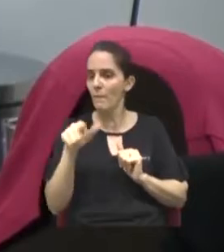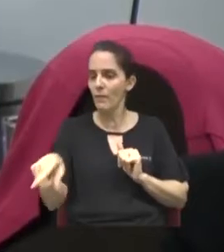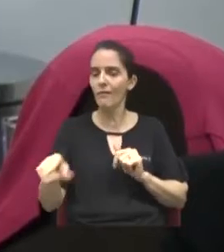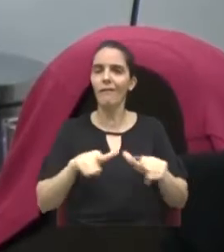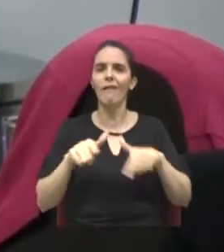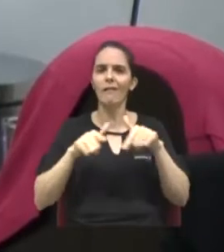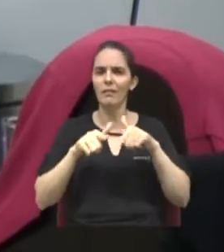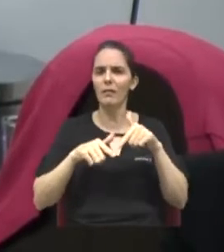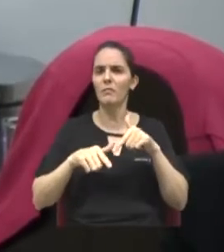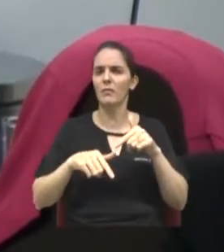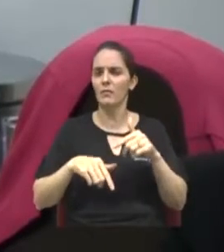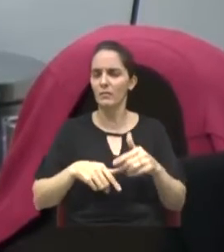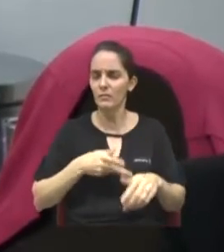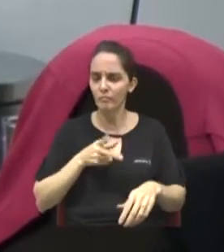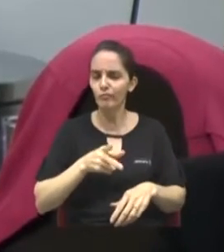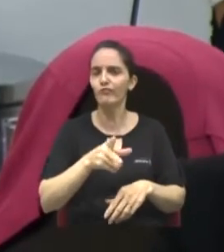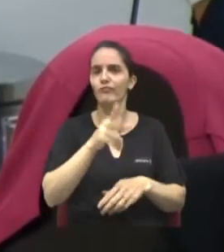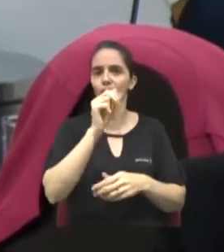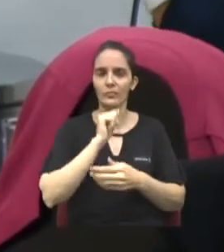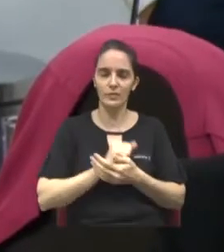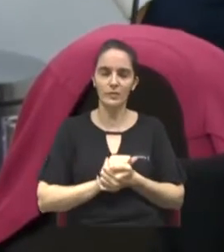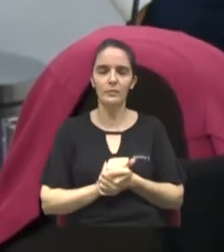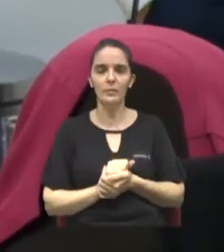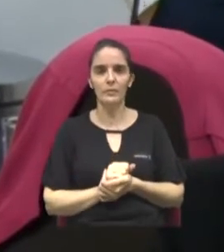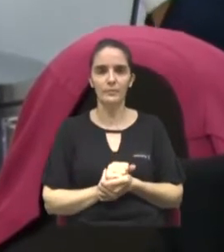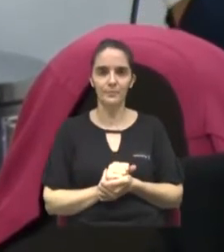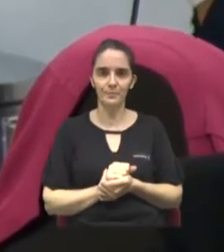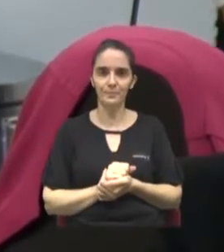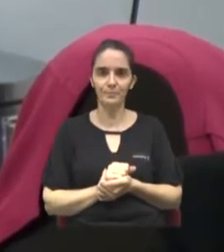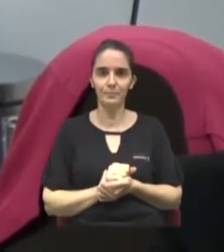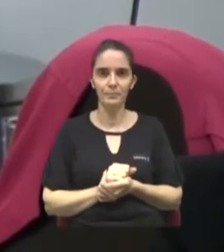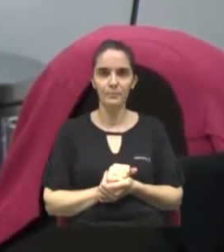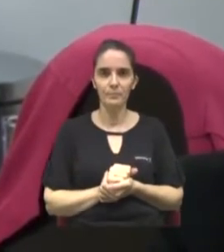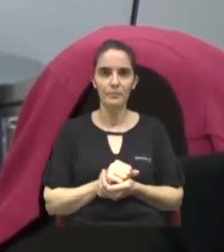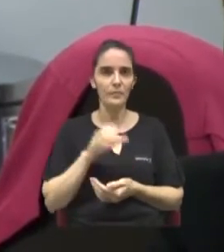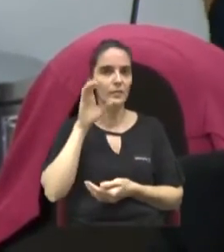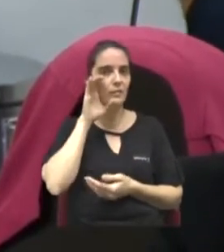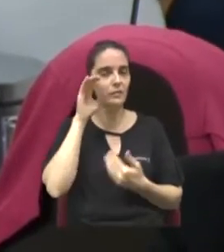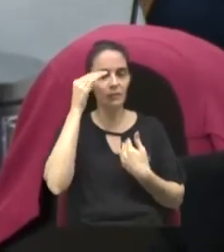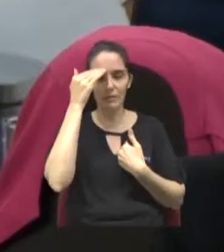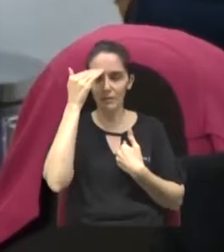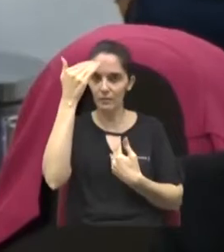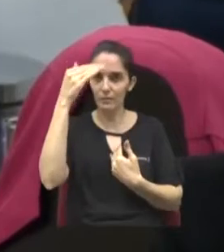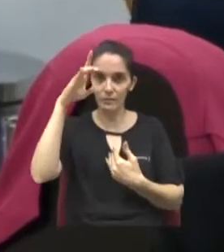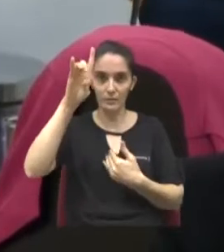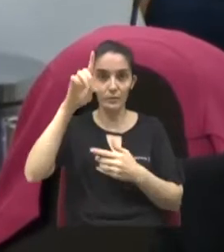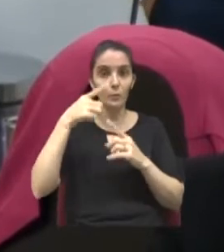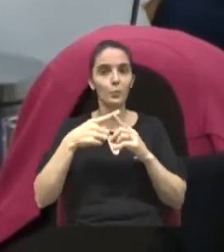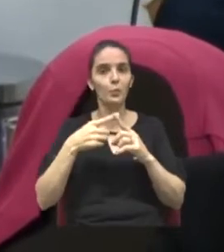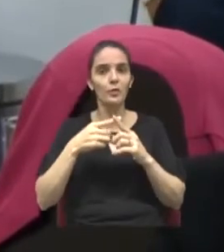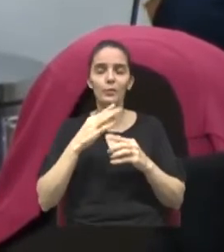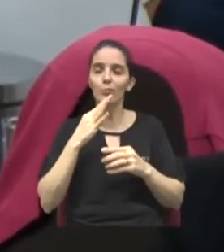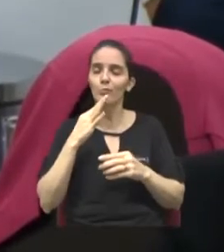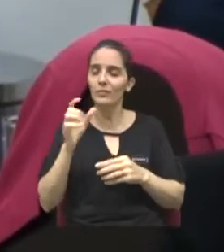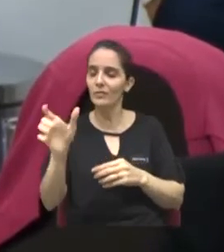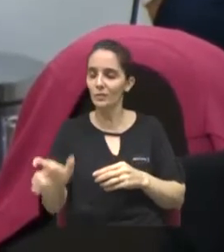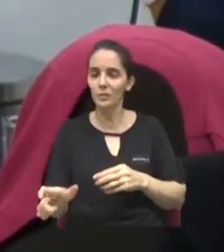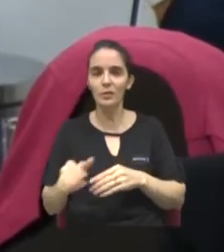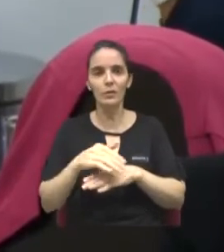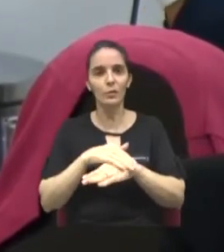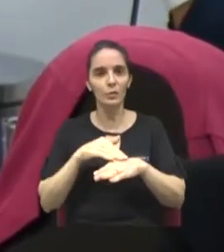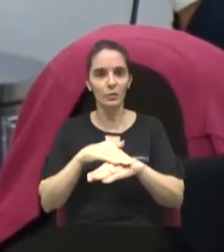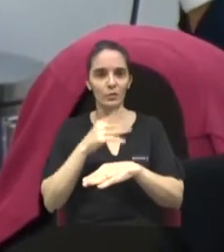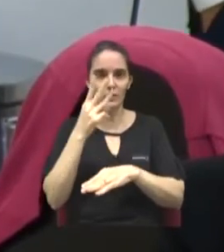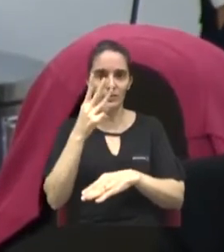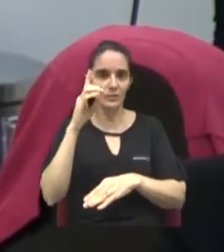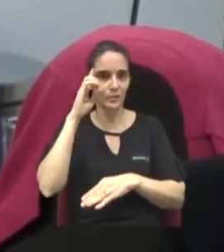mulher que realmente fez toda a diferença na nossa cidade. E estou muito grata a Deus por conhecê-la e por poder conversar com ela 2, 3